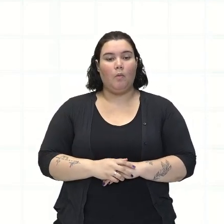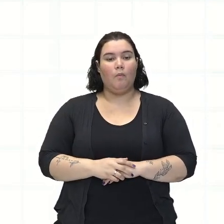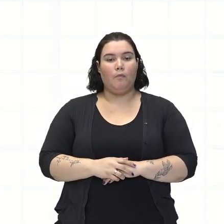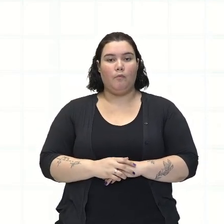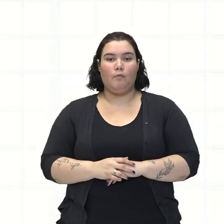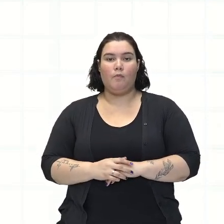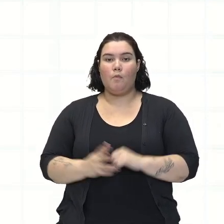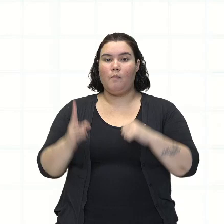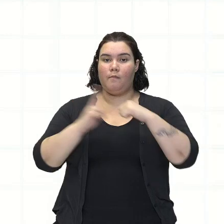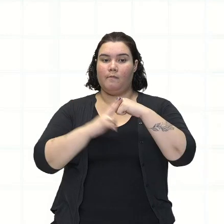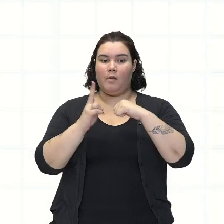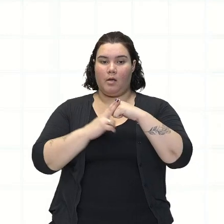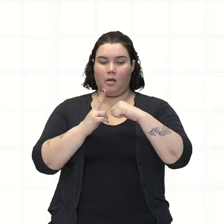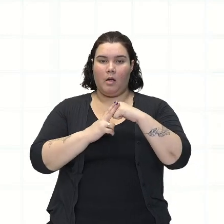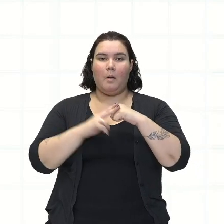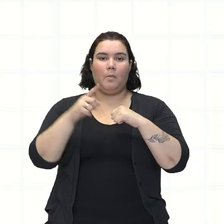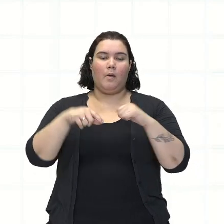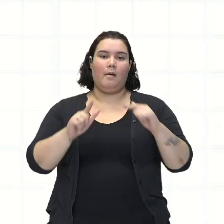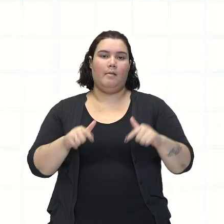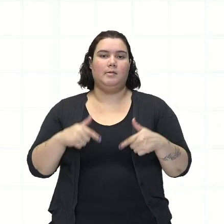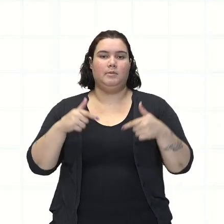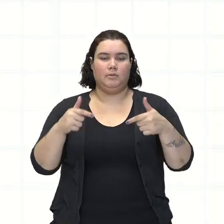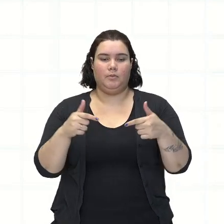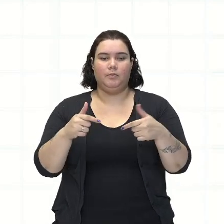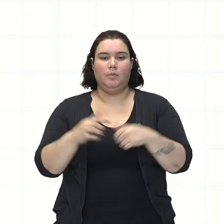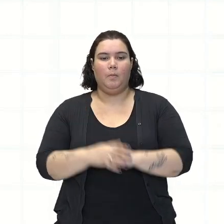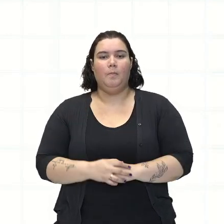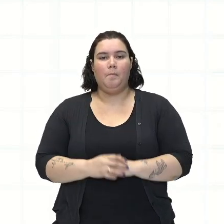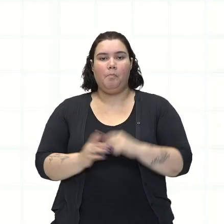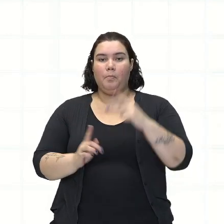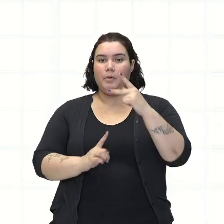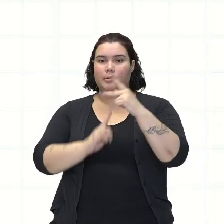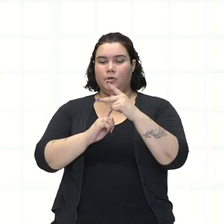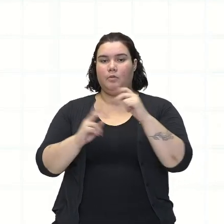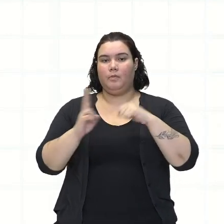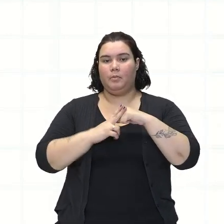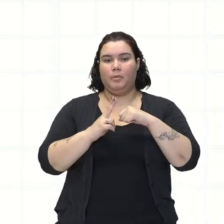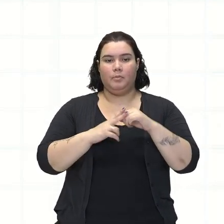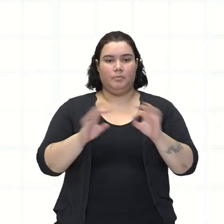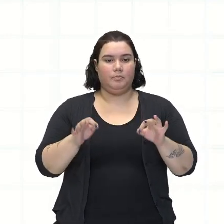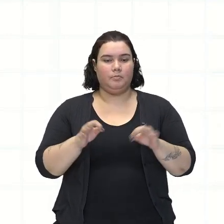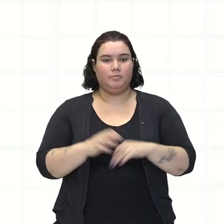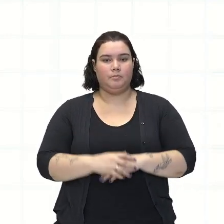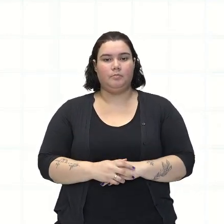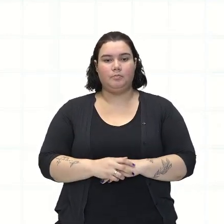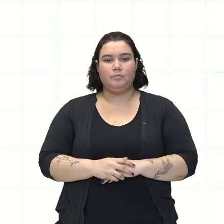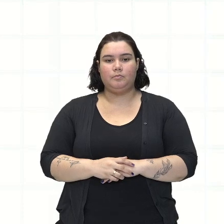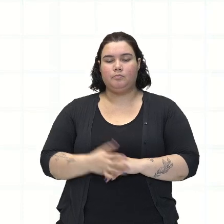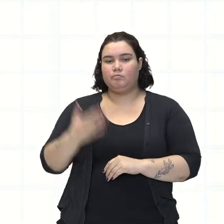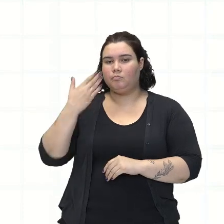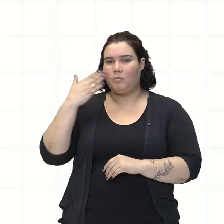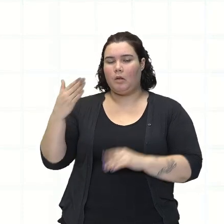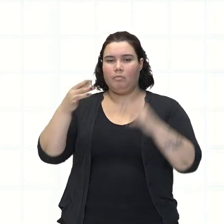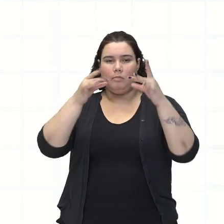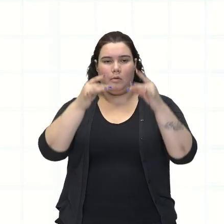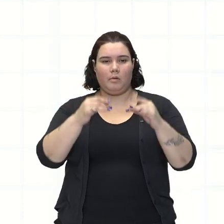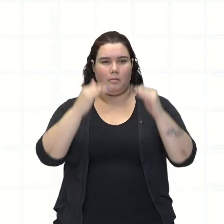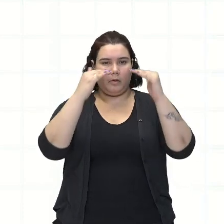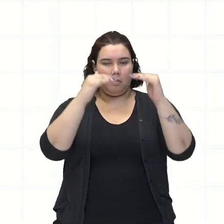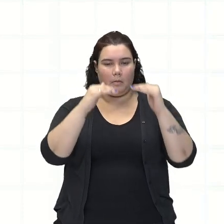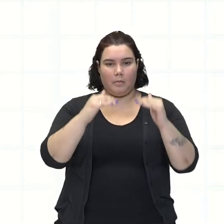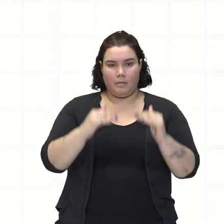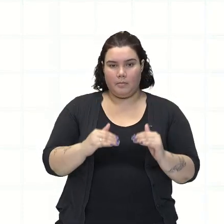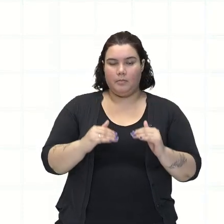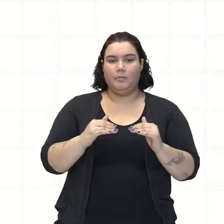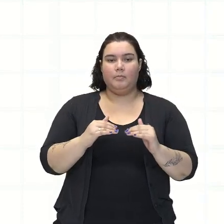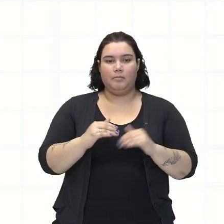aqui circulado, é uma ação, um predicado verbal. Então, olha aí, separadinho para vocês. Sujeito,